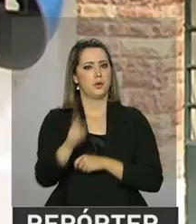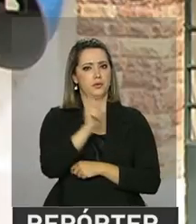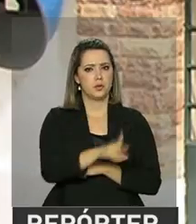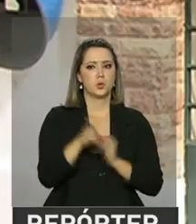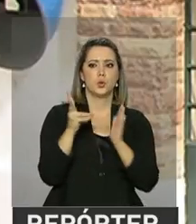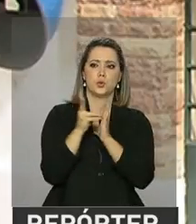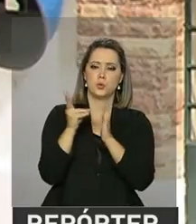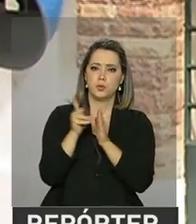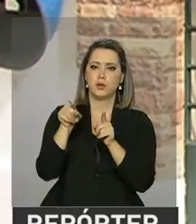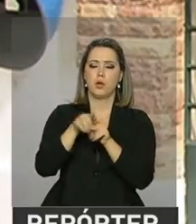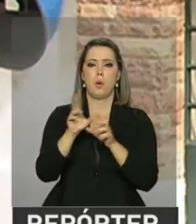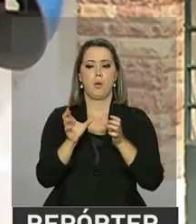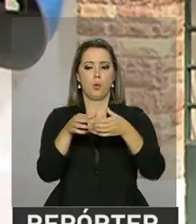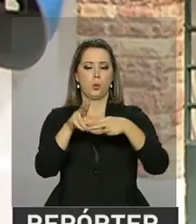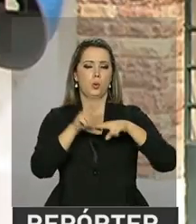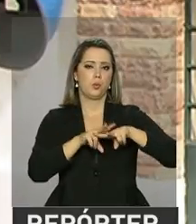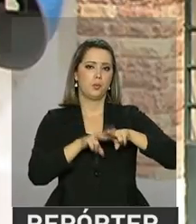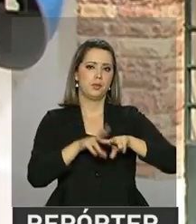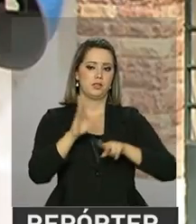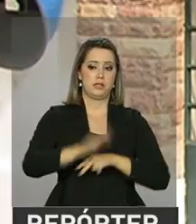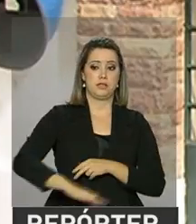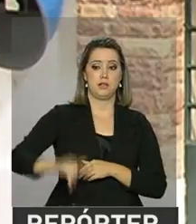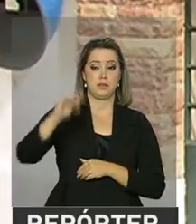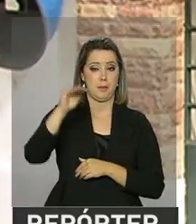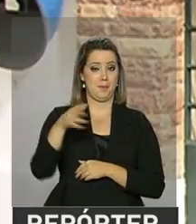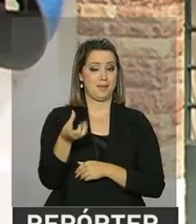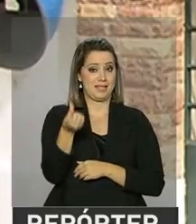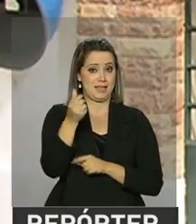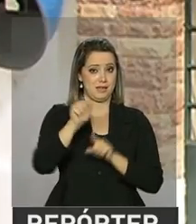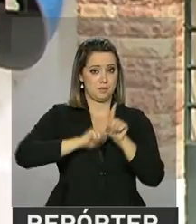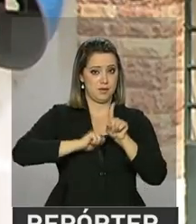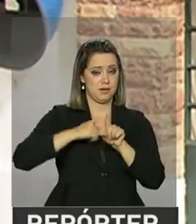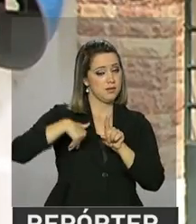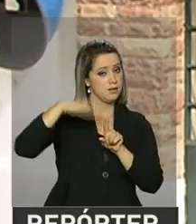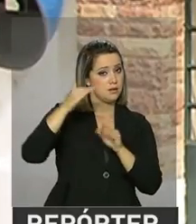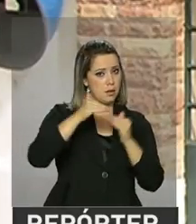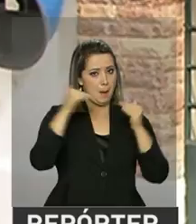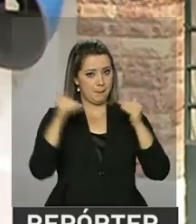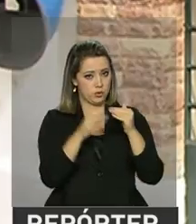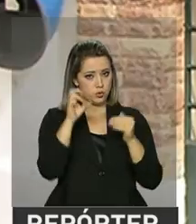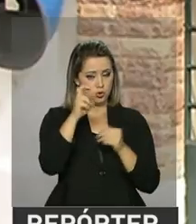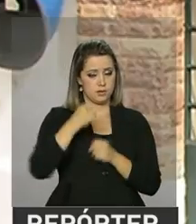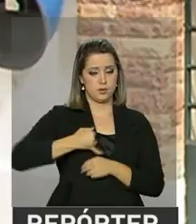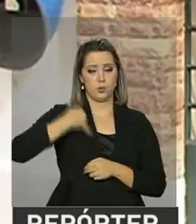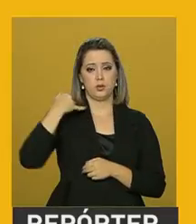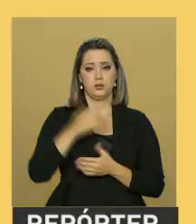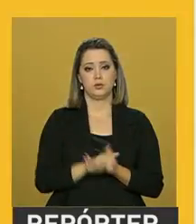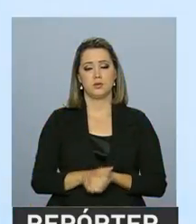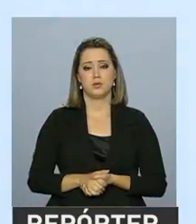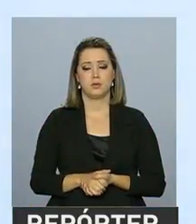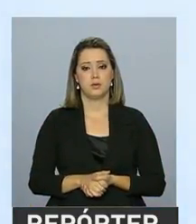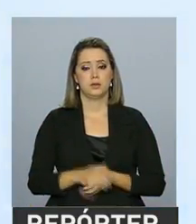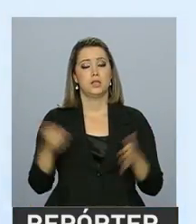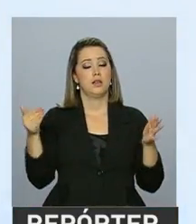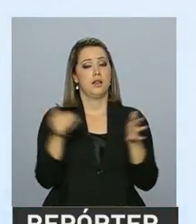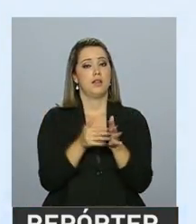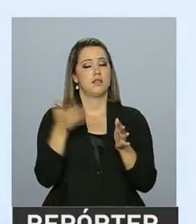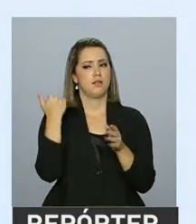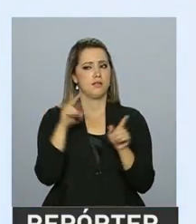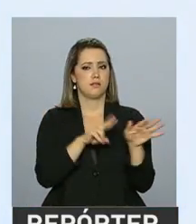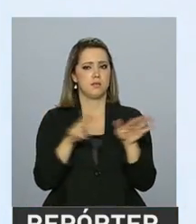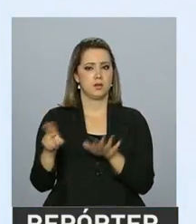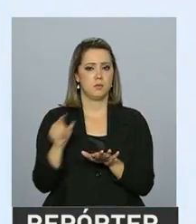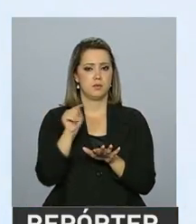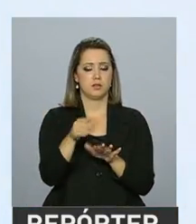indígenas população carcerária e crianças acima de 6 meses e menores de 5 anos de idade até o fim da semana